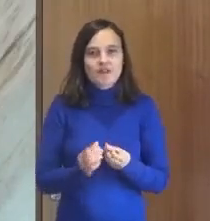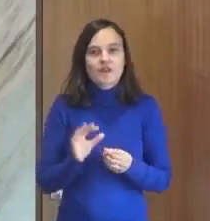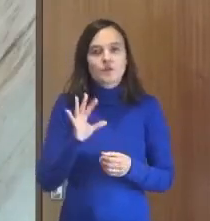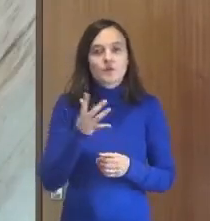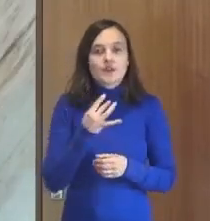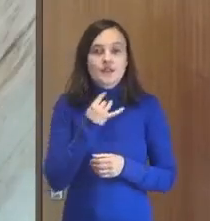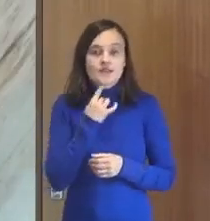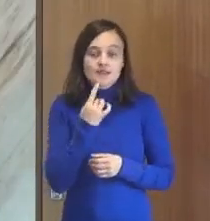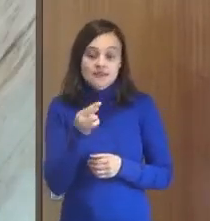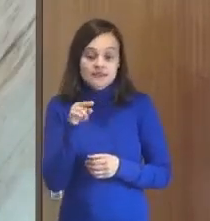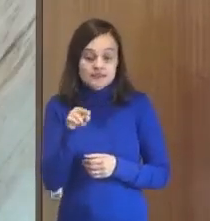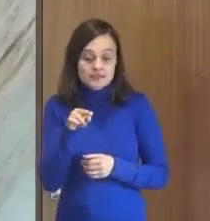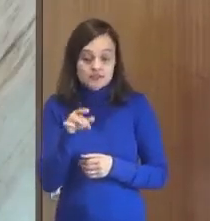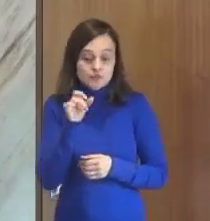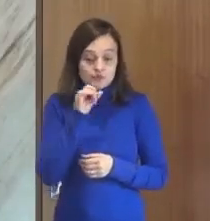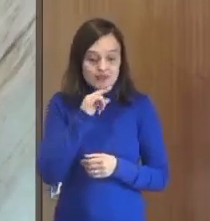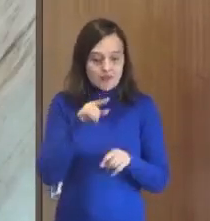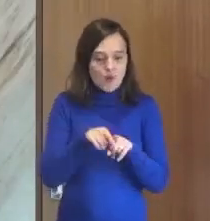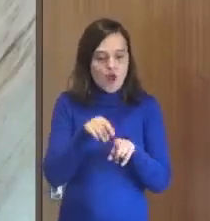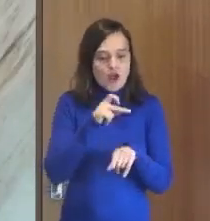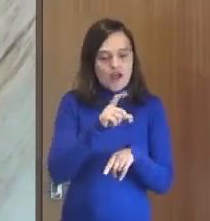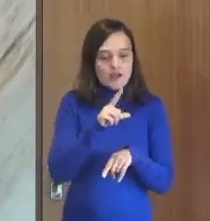que isto poderia ser uma alegoria